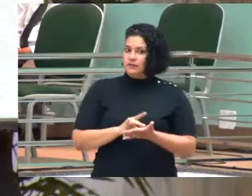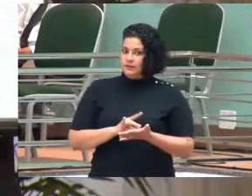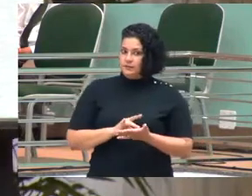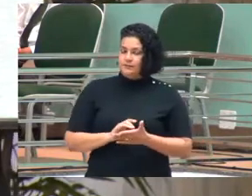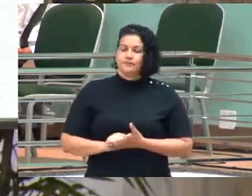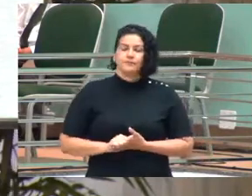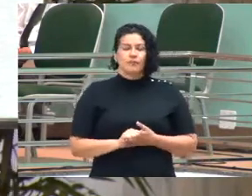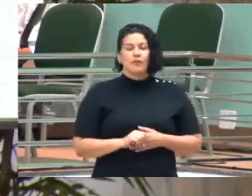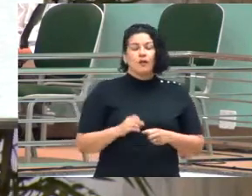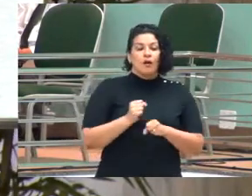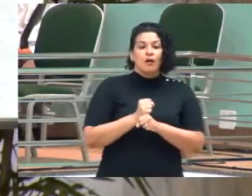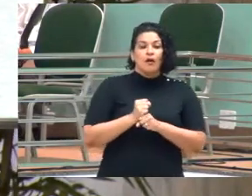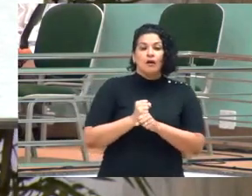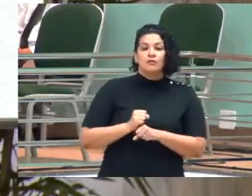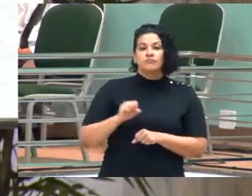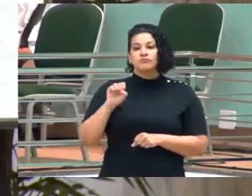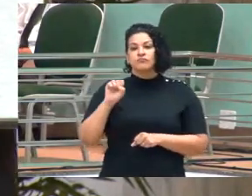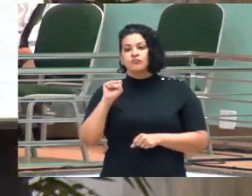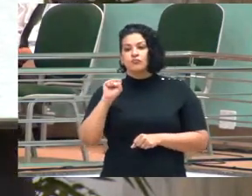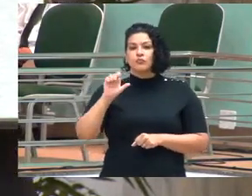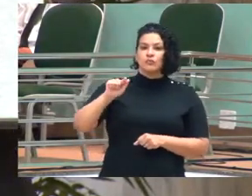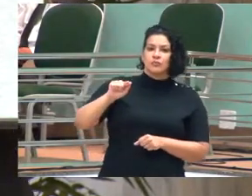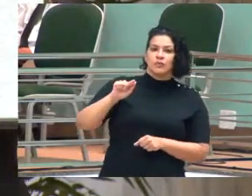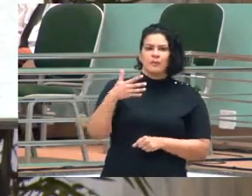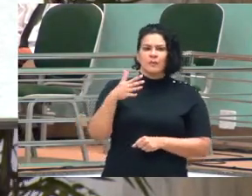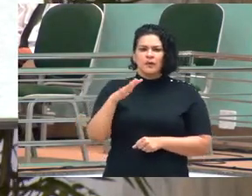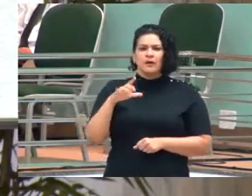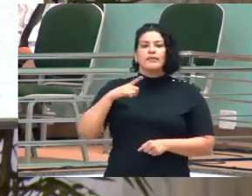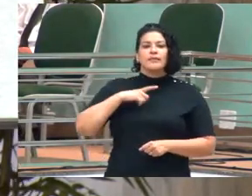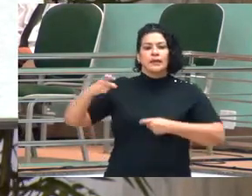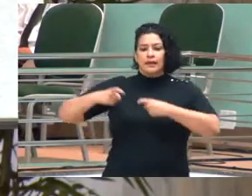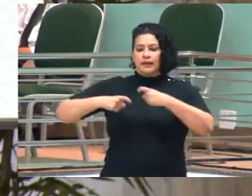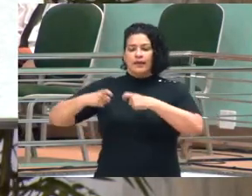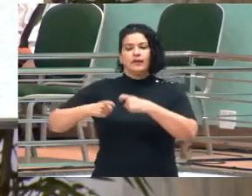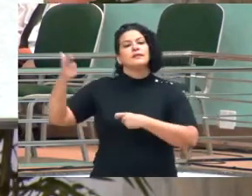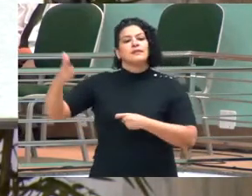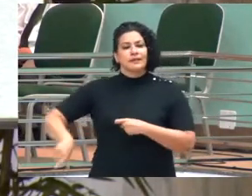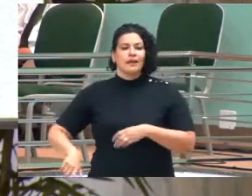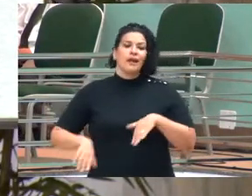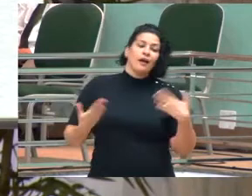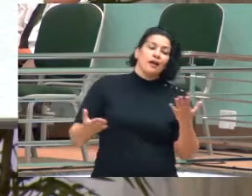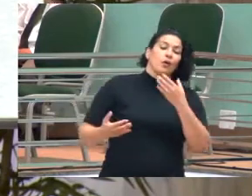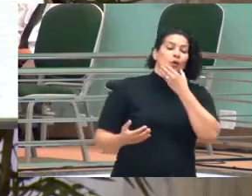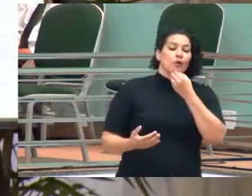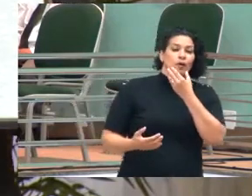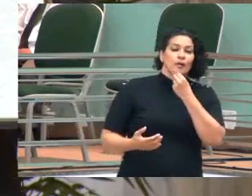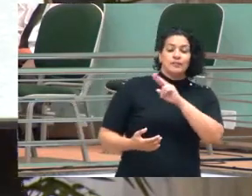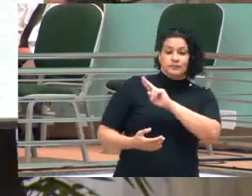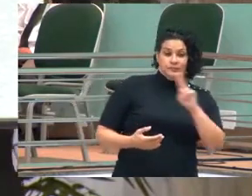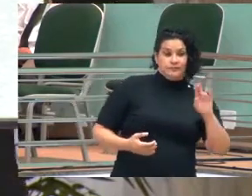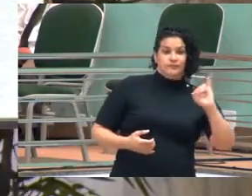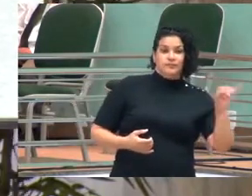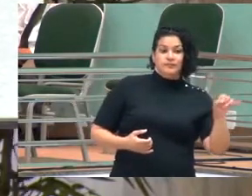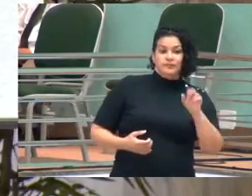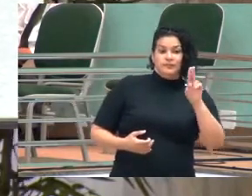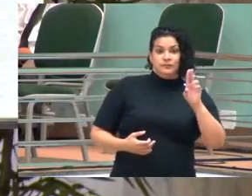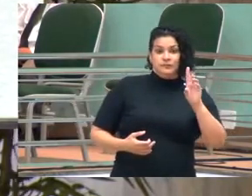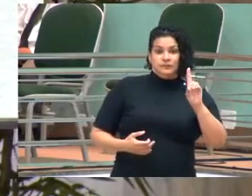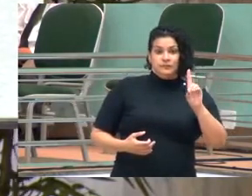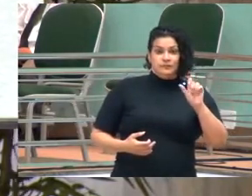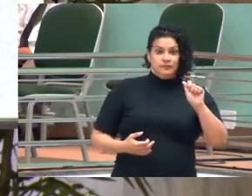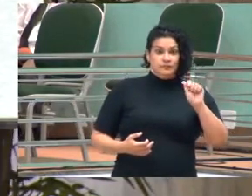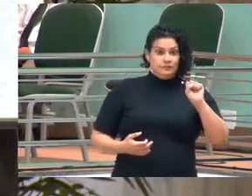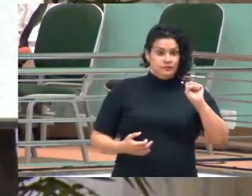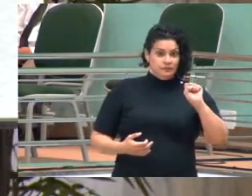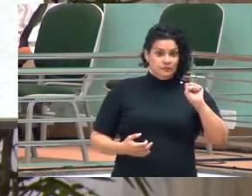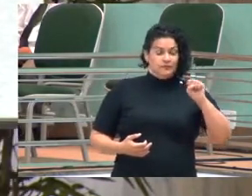chamada a Revolta dos Macabeus. E um homem chamado Judas Macabeus, no ano 166, com uma milícia,